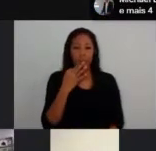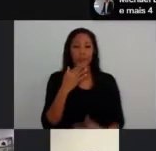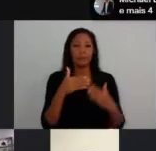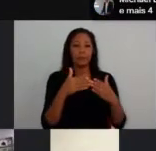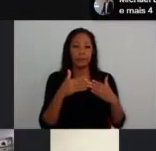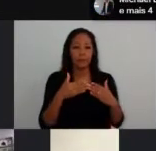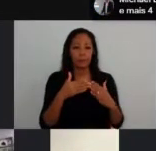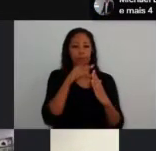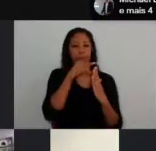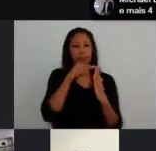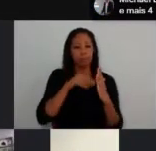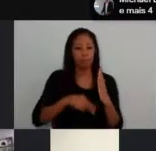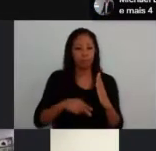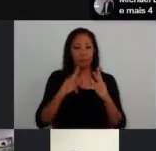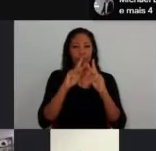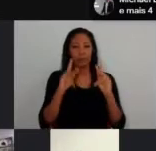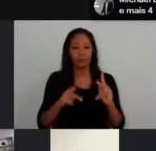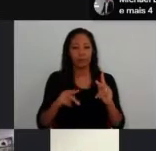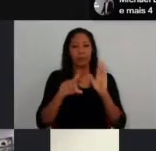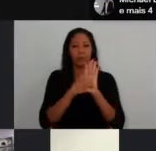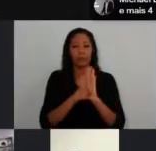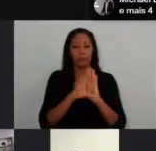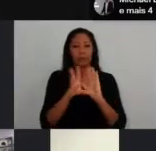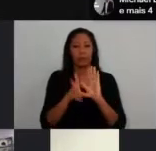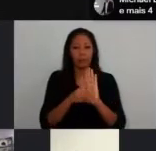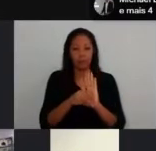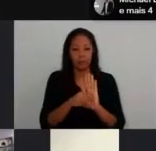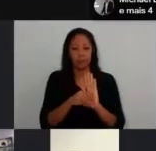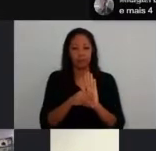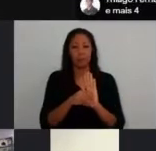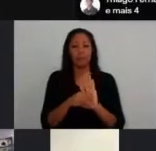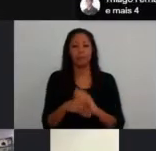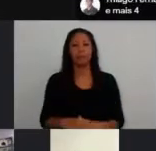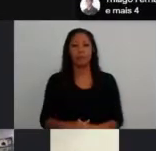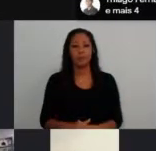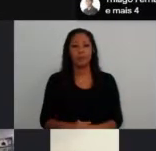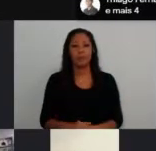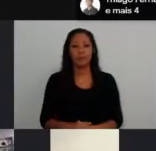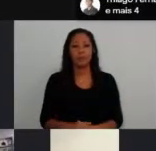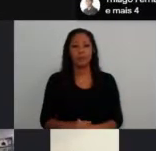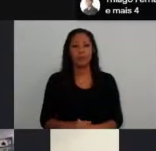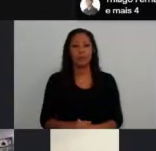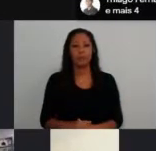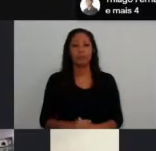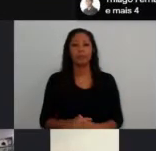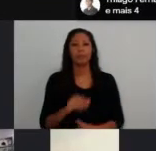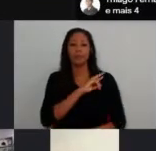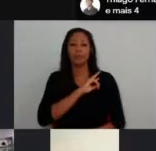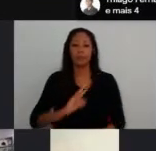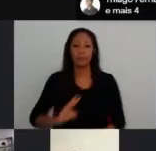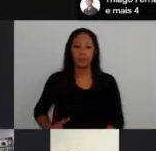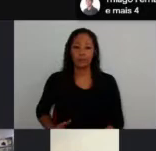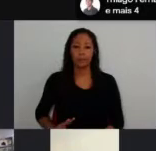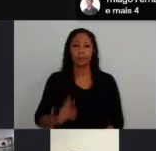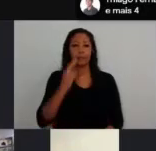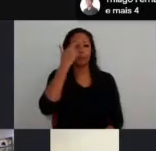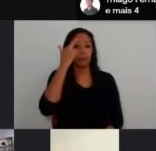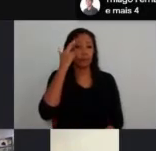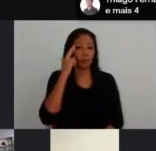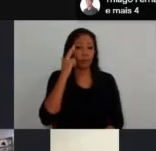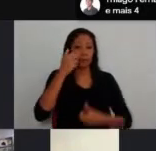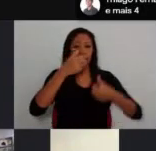número 03/2018, da autoria do Poder Executivo Municipal. O vereador Rogério César Santiago usou o uso da palavra para esclarecimento